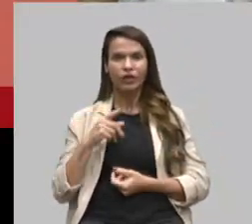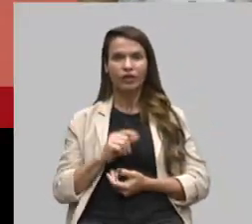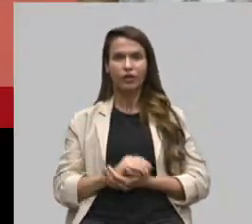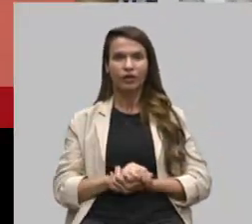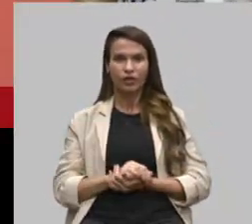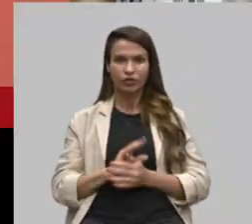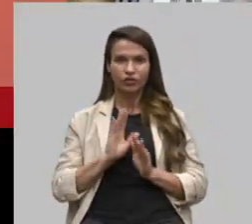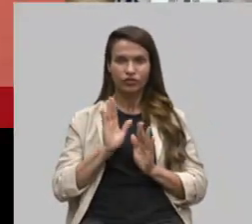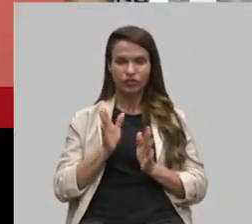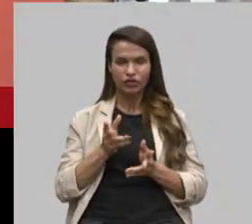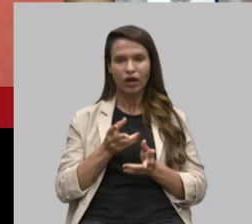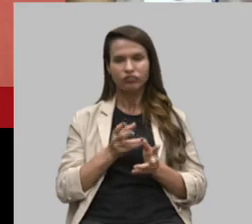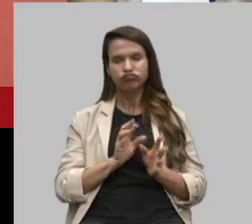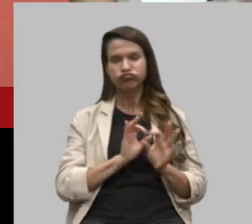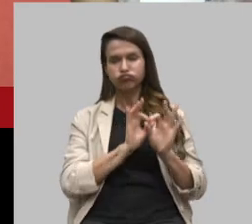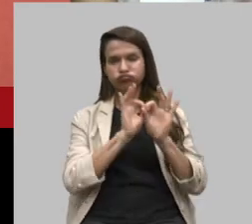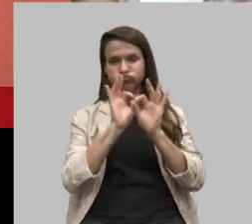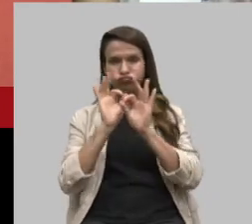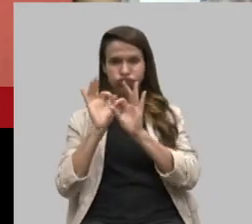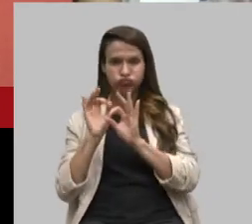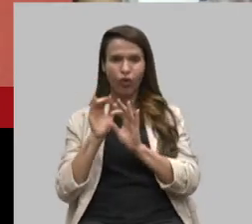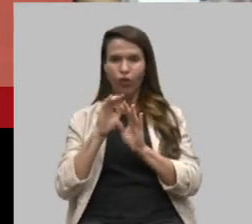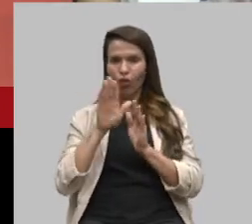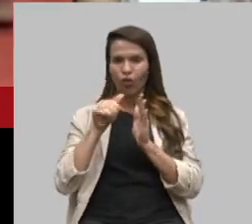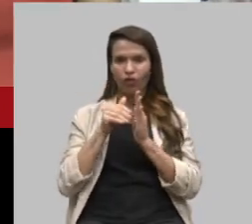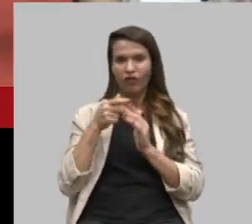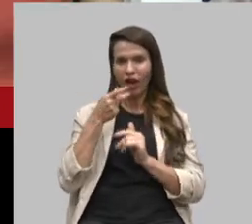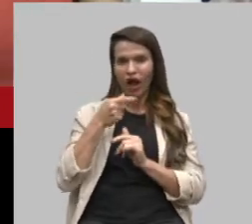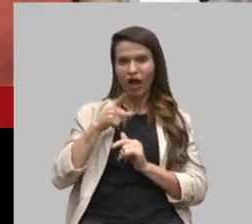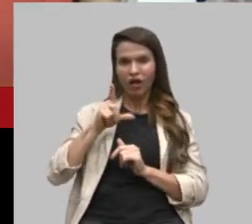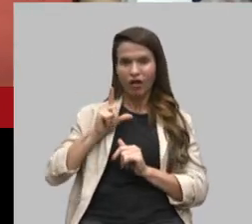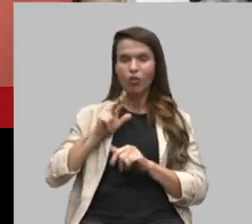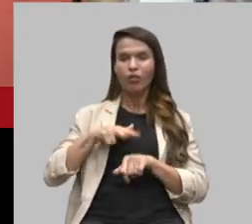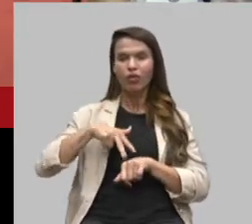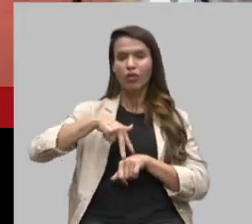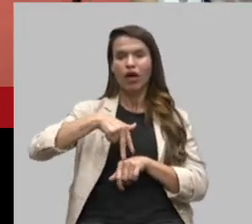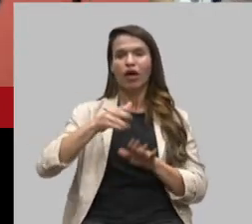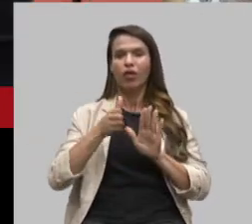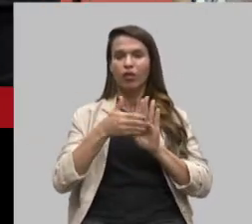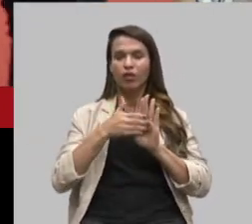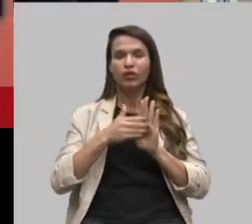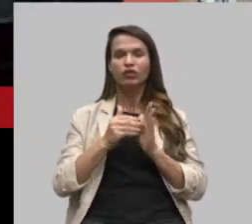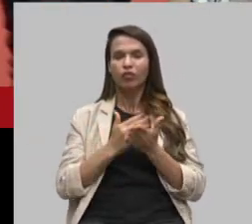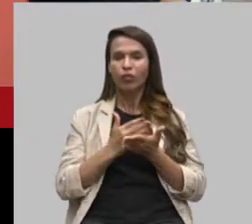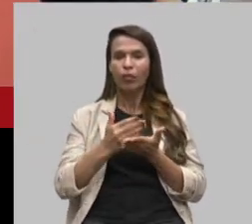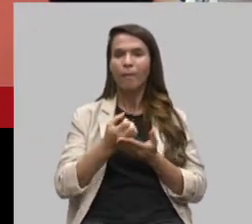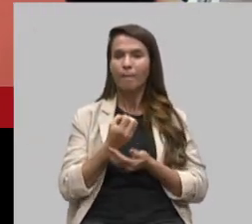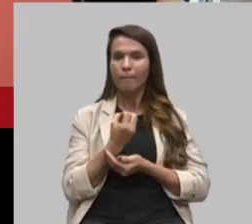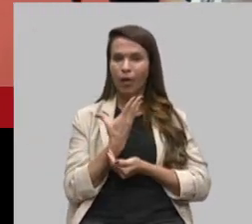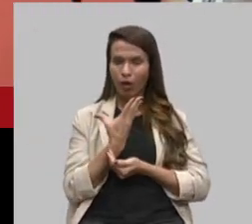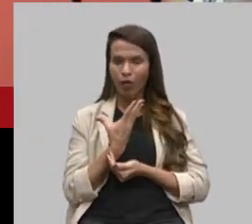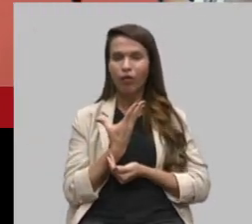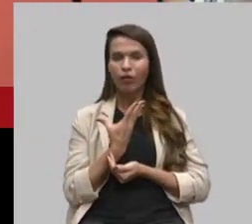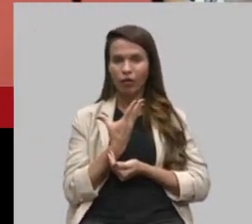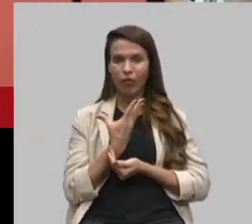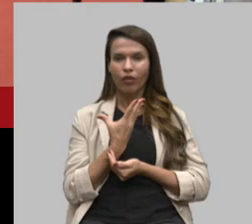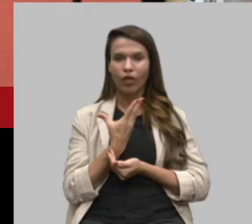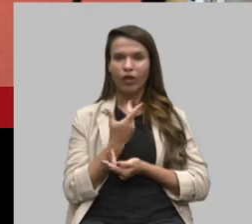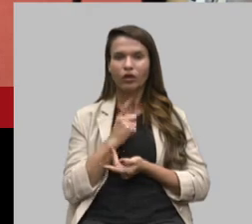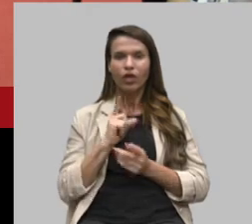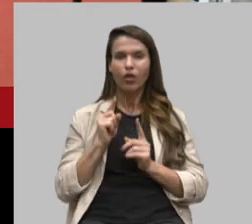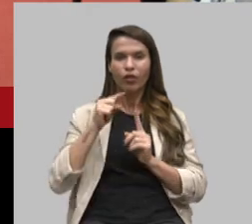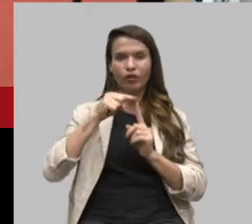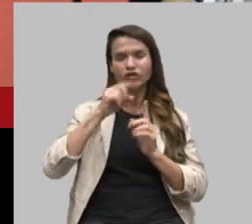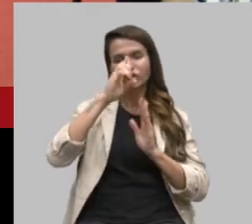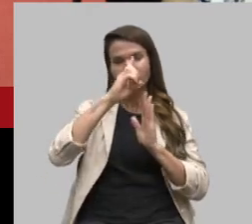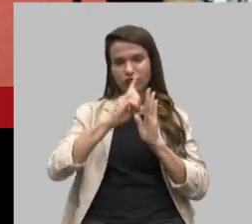anteriormente mas eu me posiciono porque essa proposta ela tem uma iniciativa muito boa que tange a promoção dos direitos de pessoas